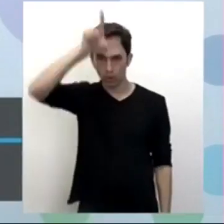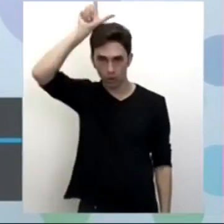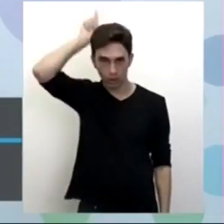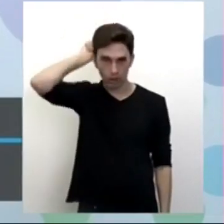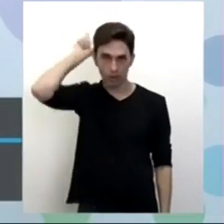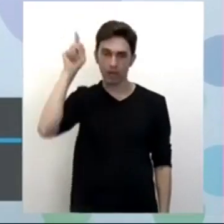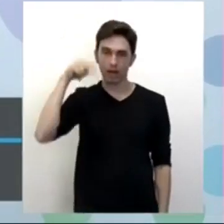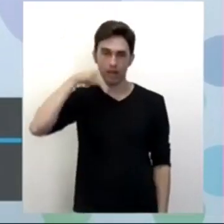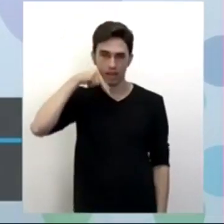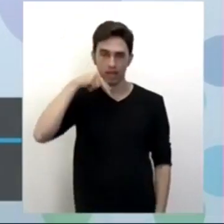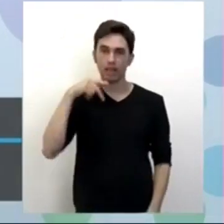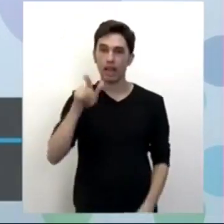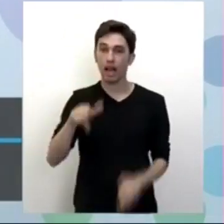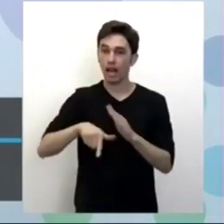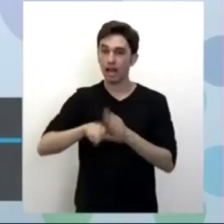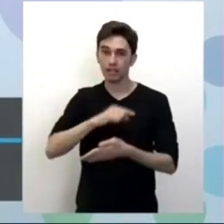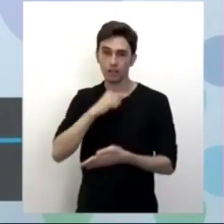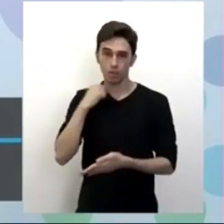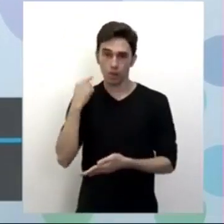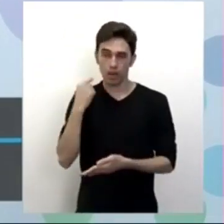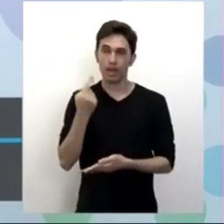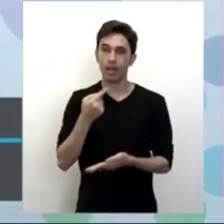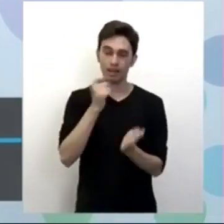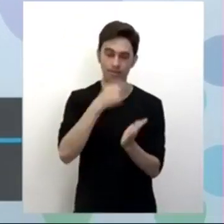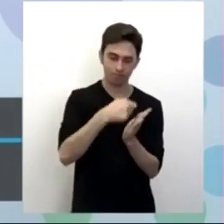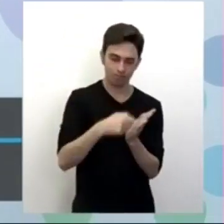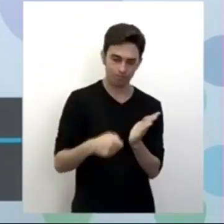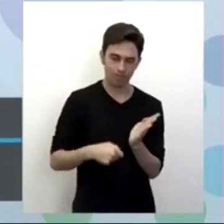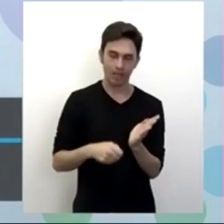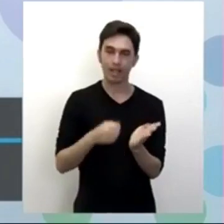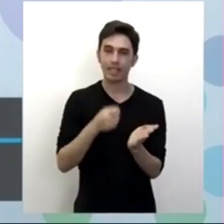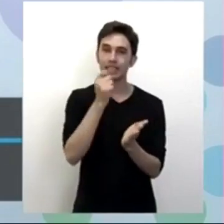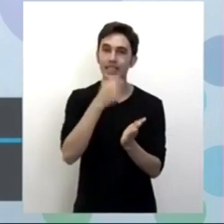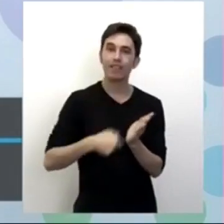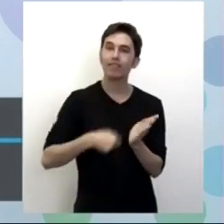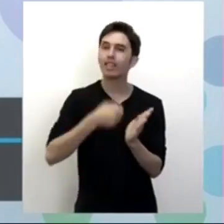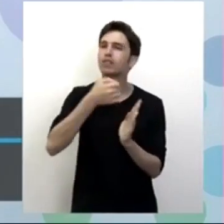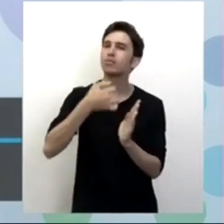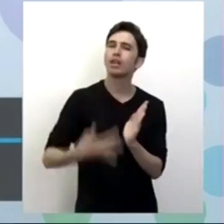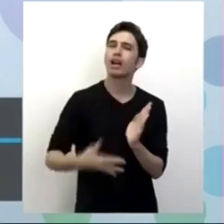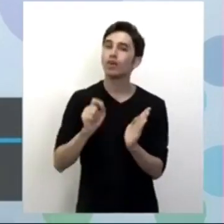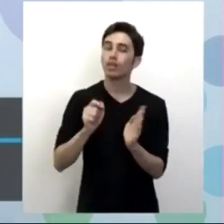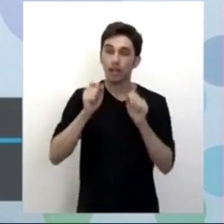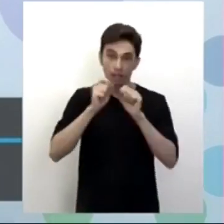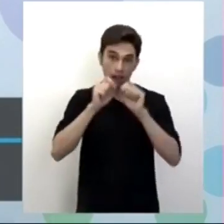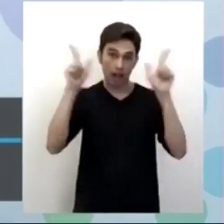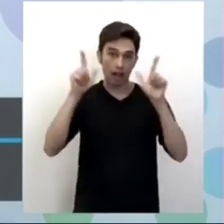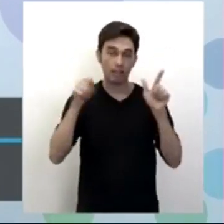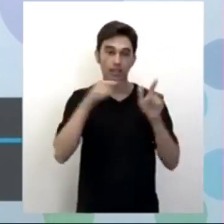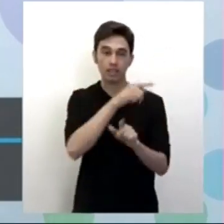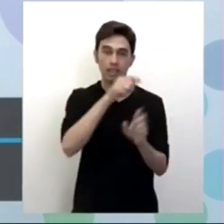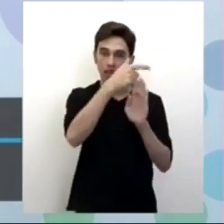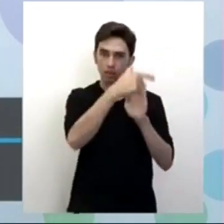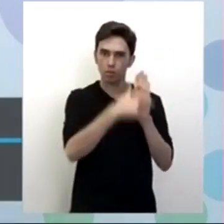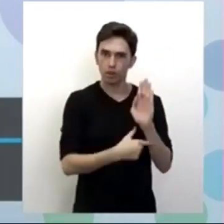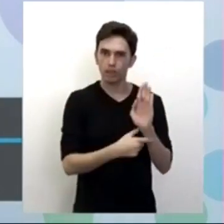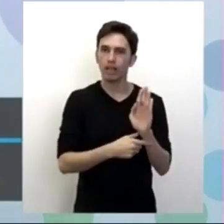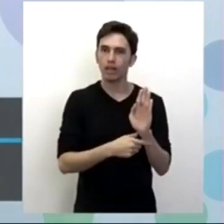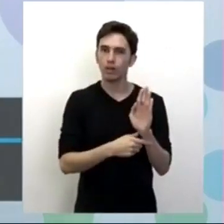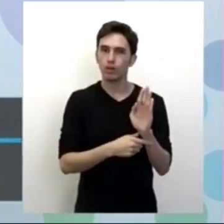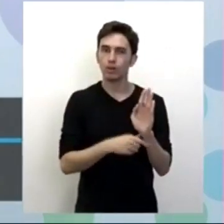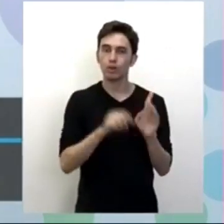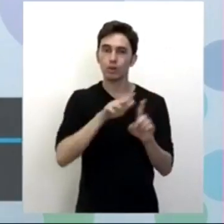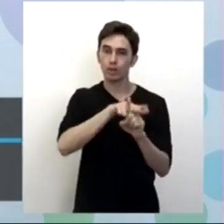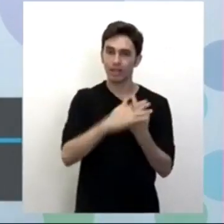antes de morrer, deixou algumas cartas-testamentos onde ele faz alertas de que aquele modelo do comunismo de guerra